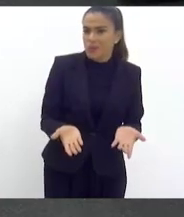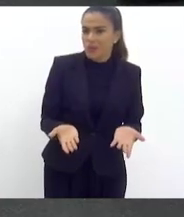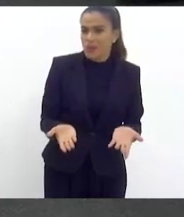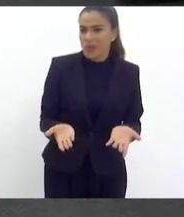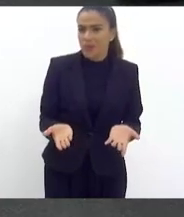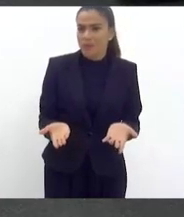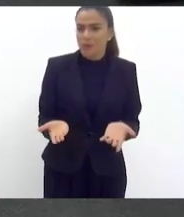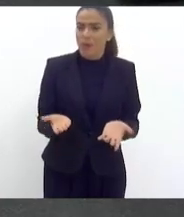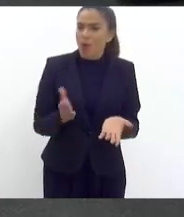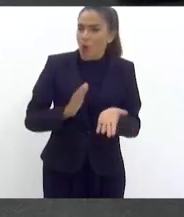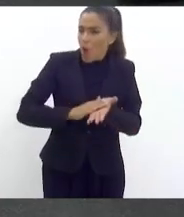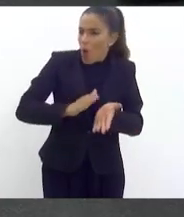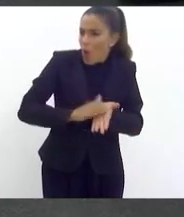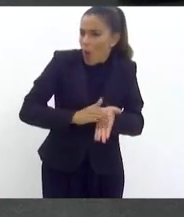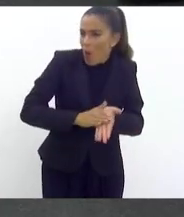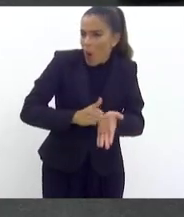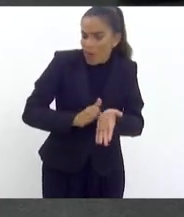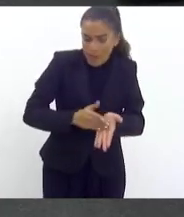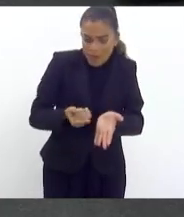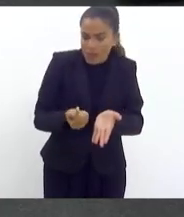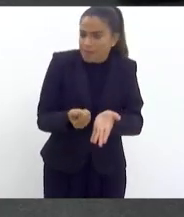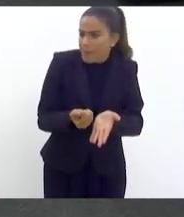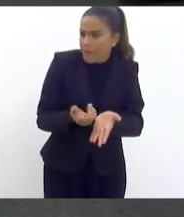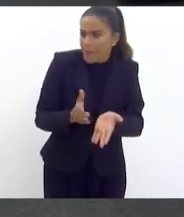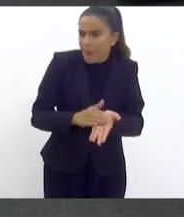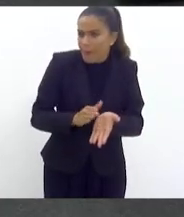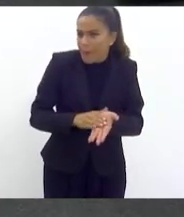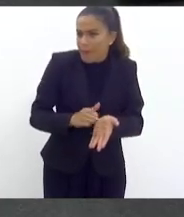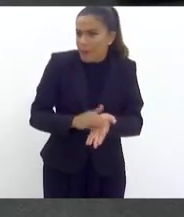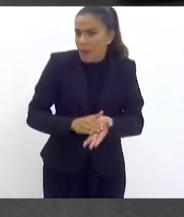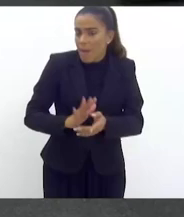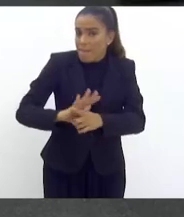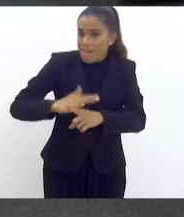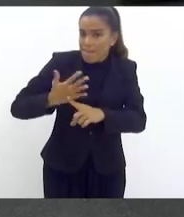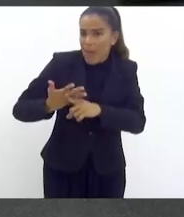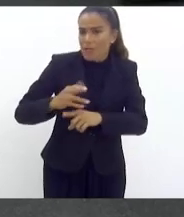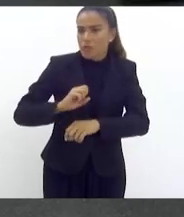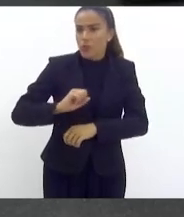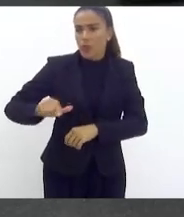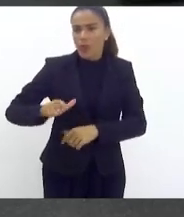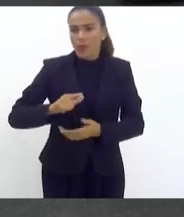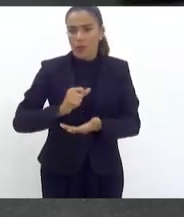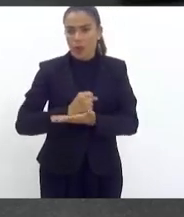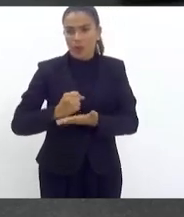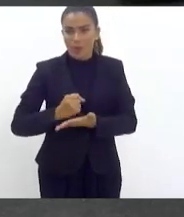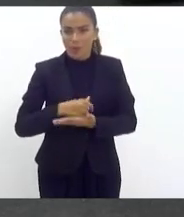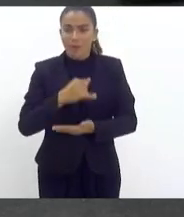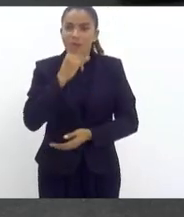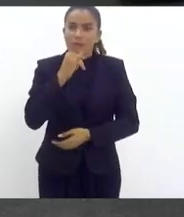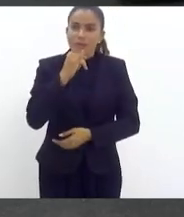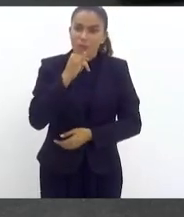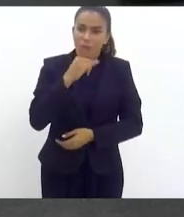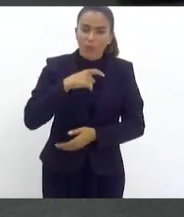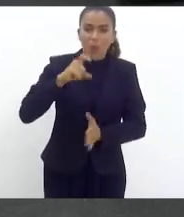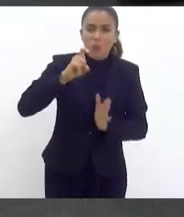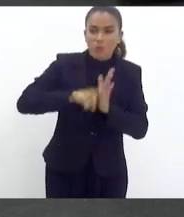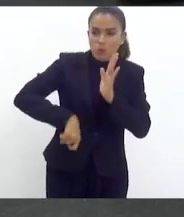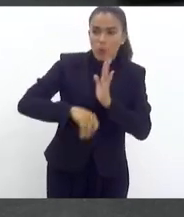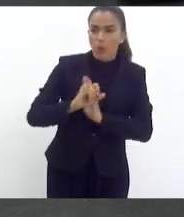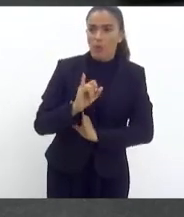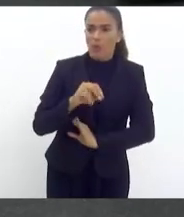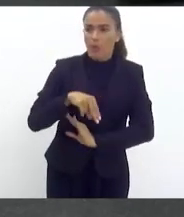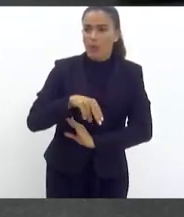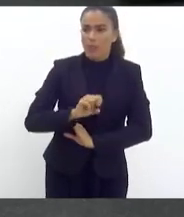de cobranças que vão além daquilo que estariam no contrato deles. Por exemplo, já há o desconto do